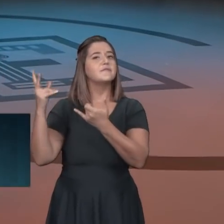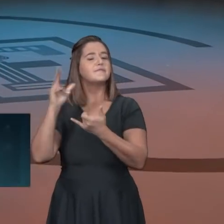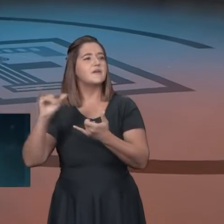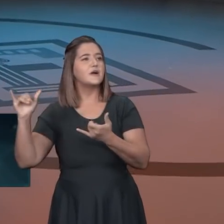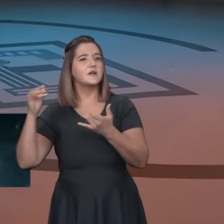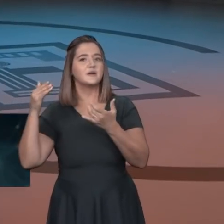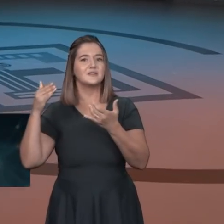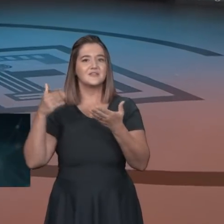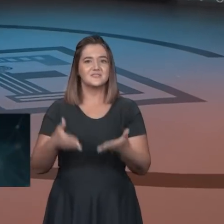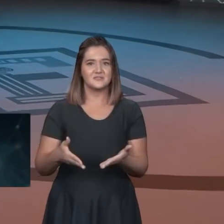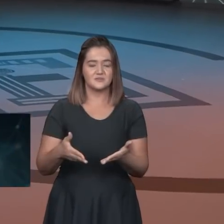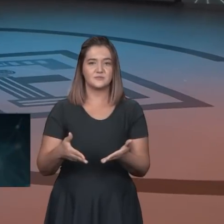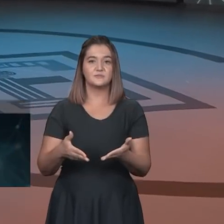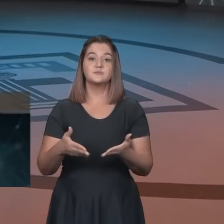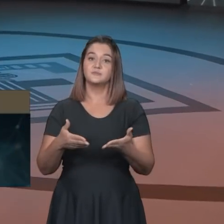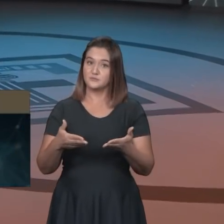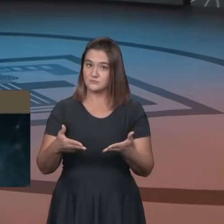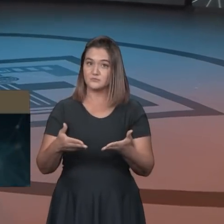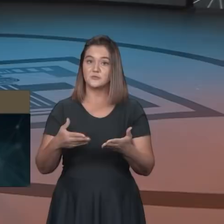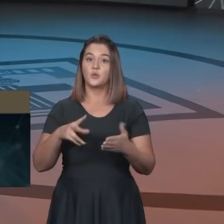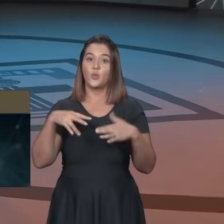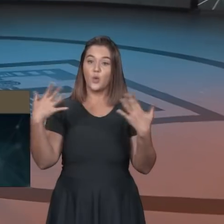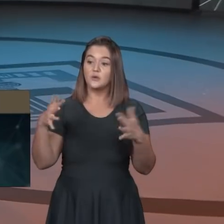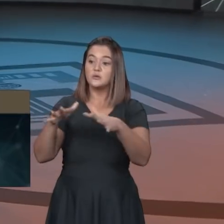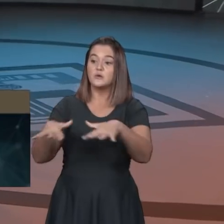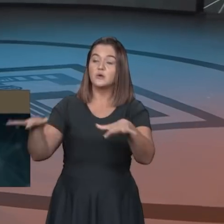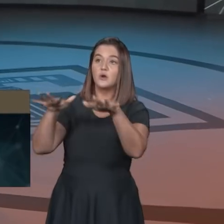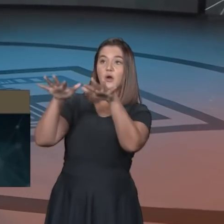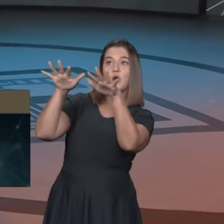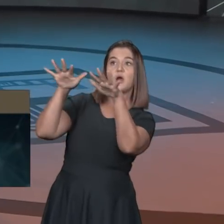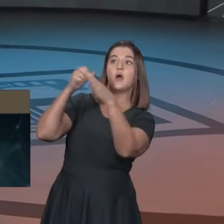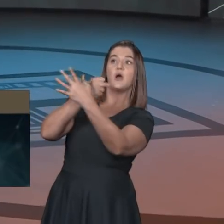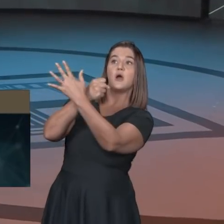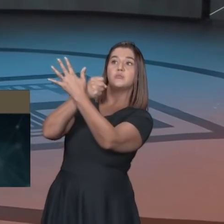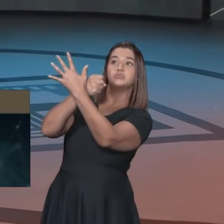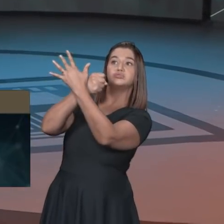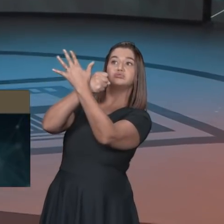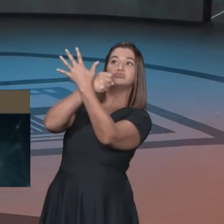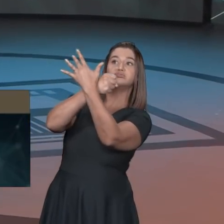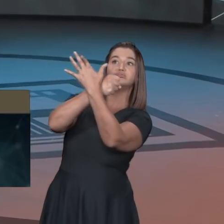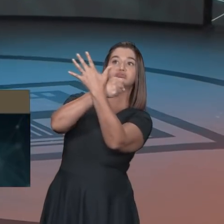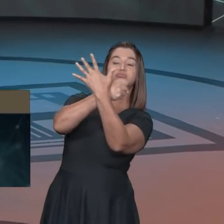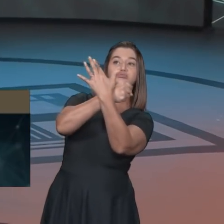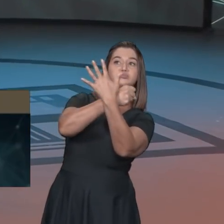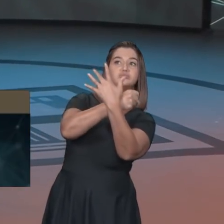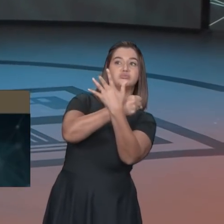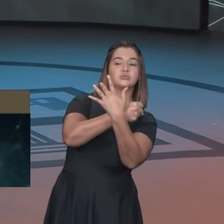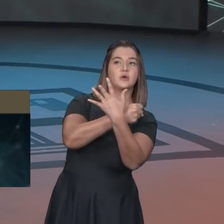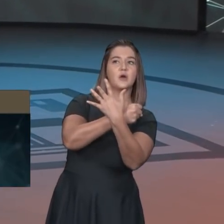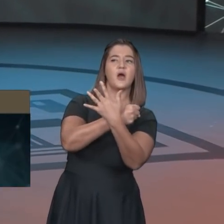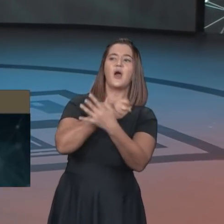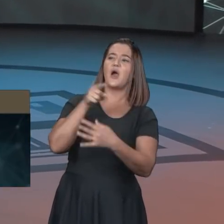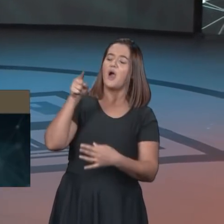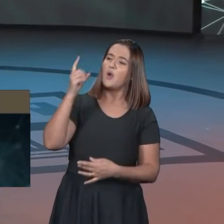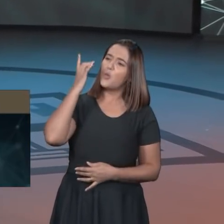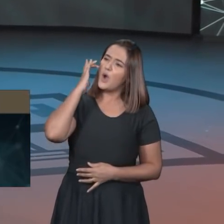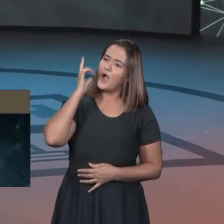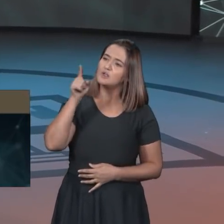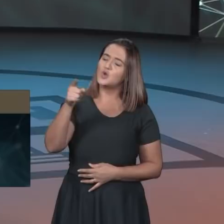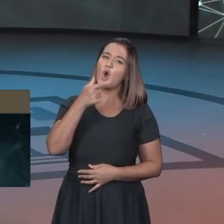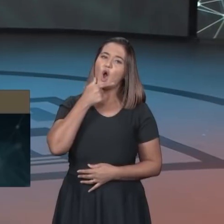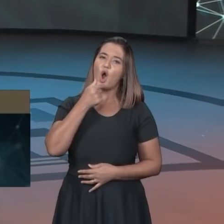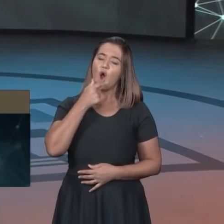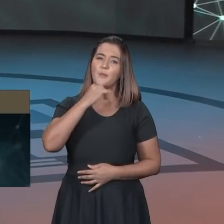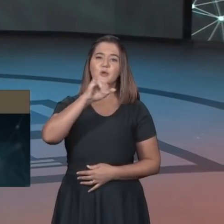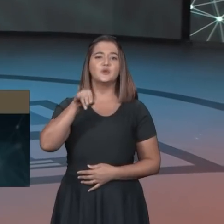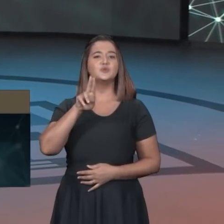virtude disso, quando aquele cometa passou, todos entenderam que Júlio César havia se tornado divino e aquele